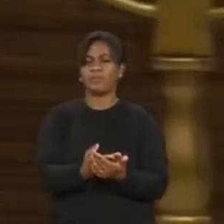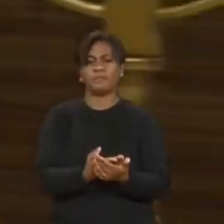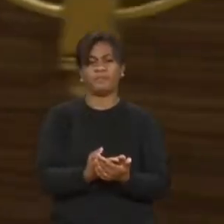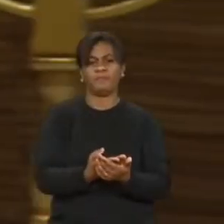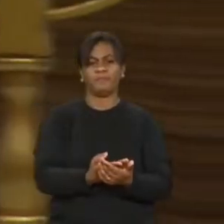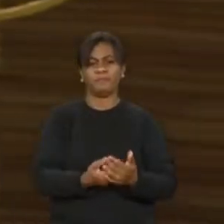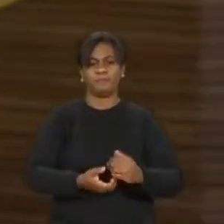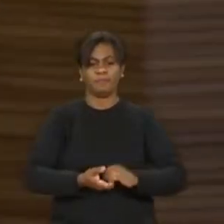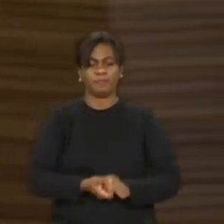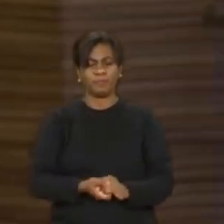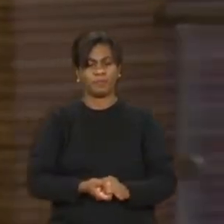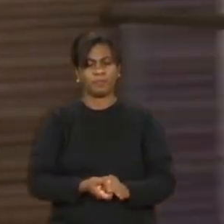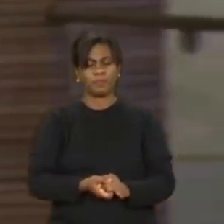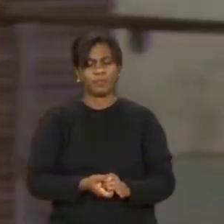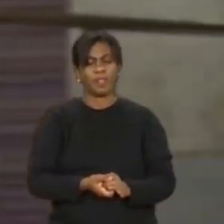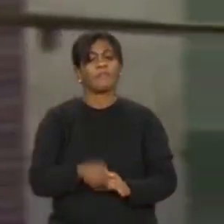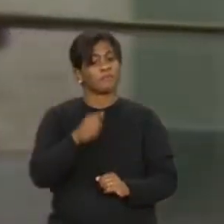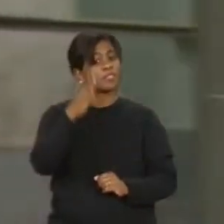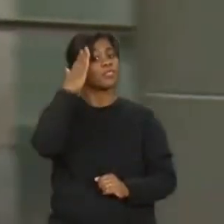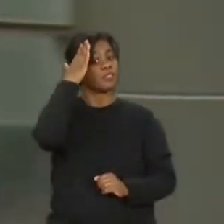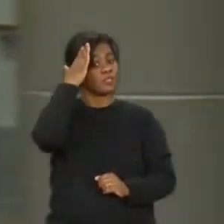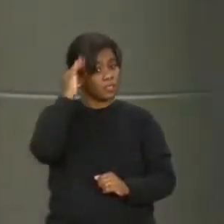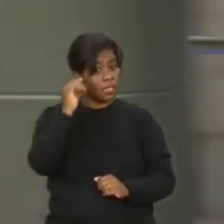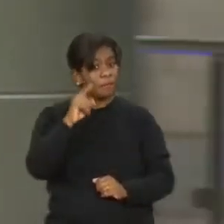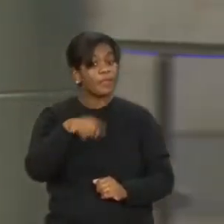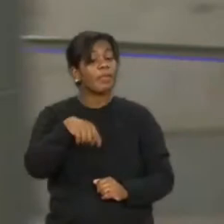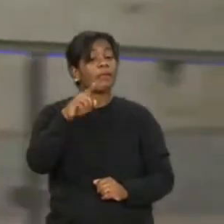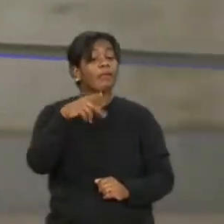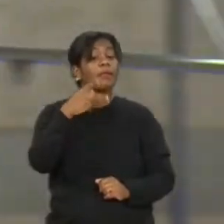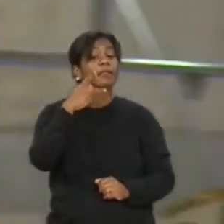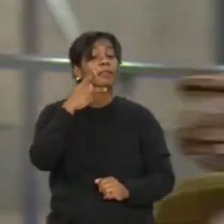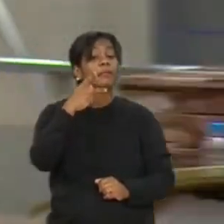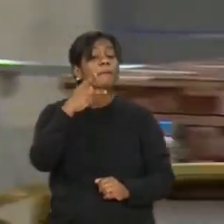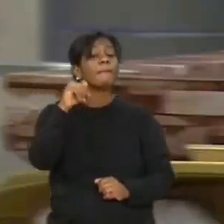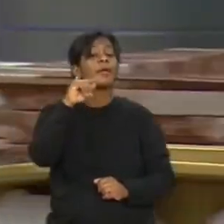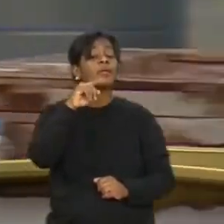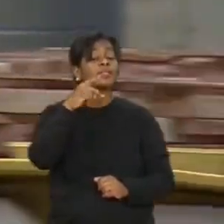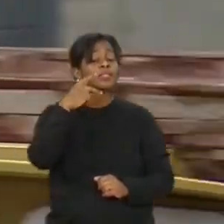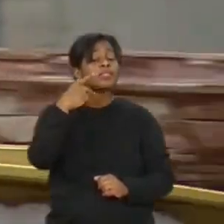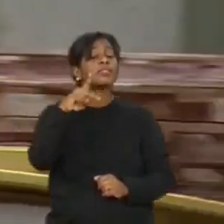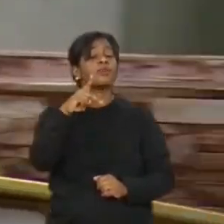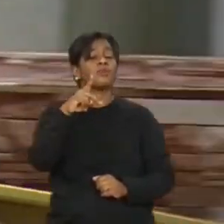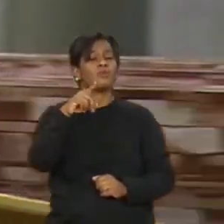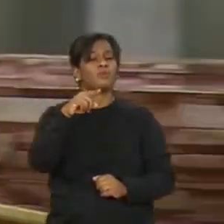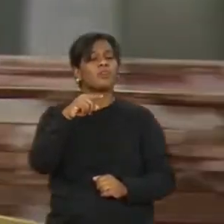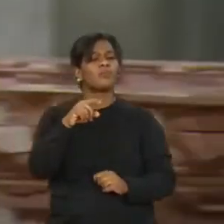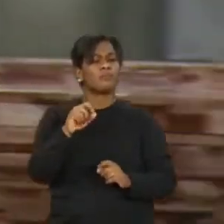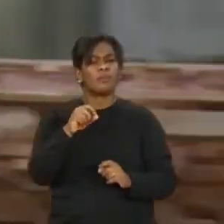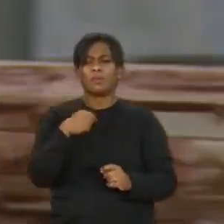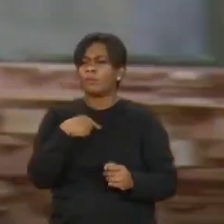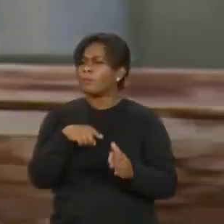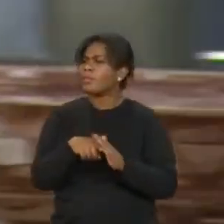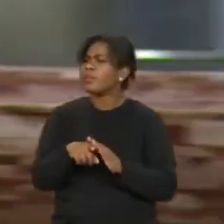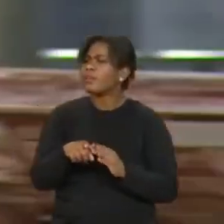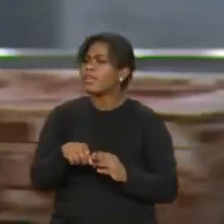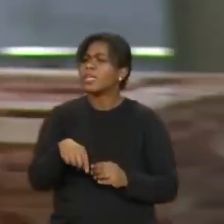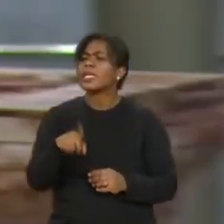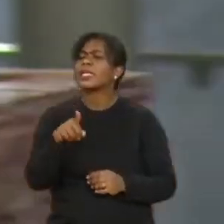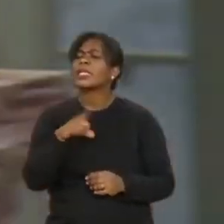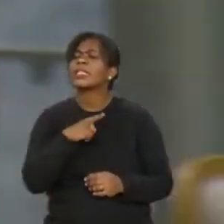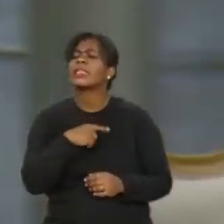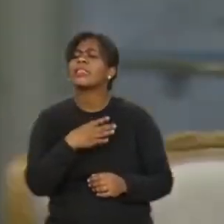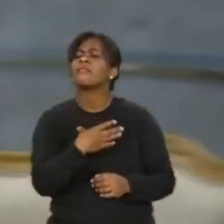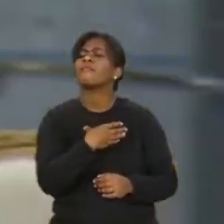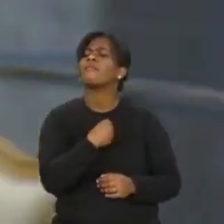confia. Você sabe quem é seu pai. Você quer ver uma coisa? Quem tem filhos aqui? Levante